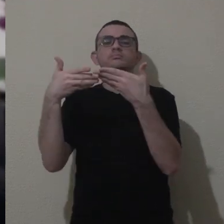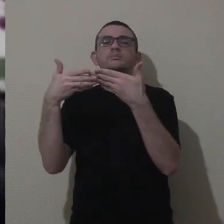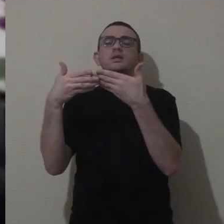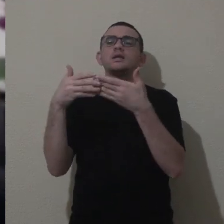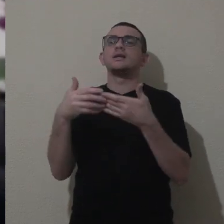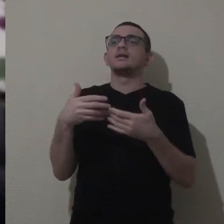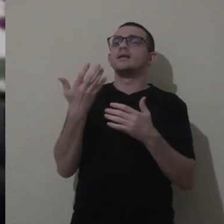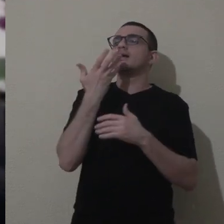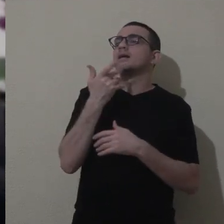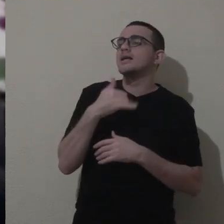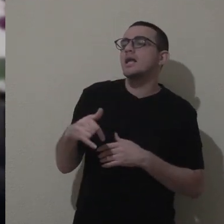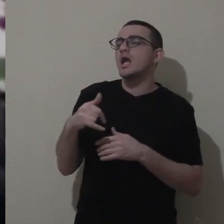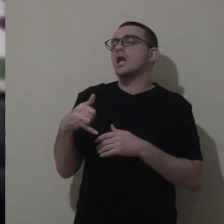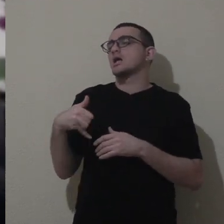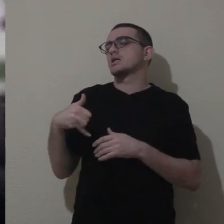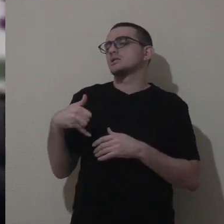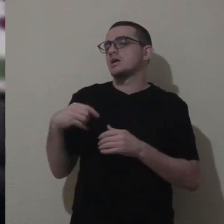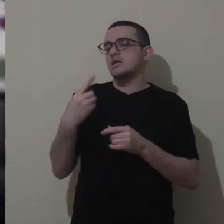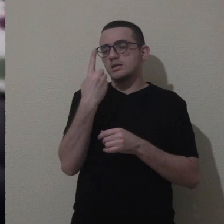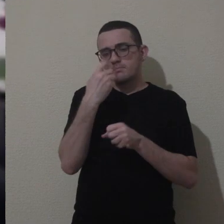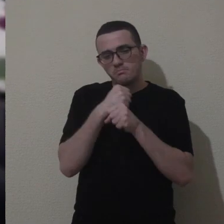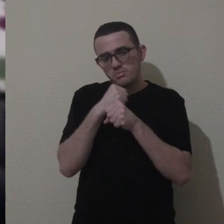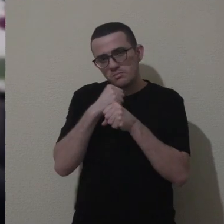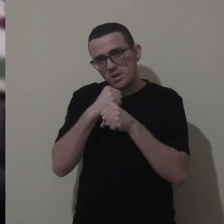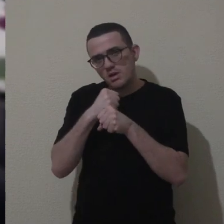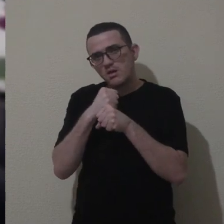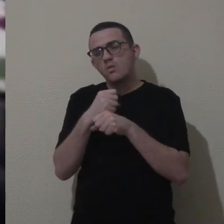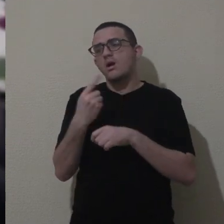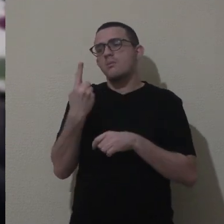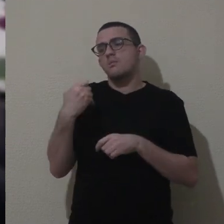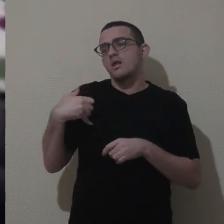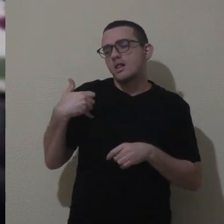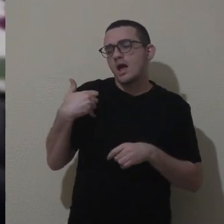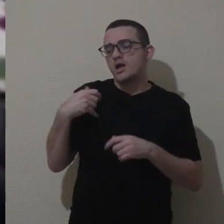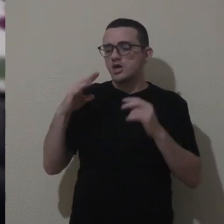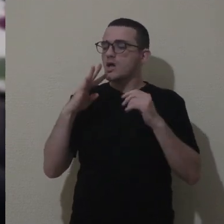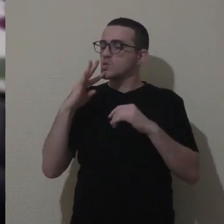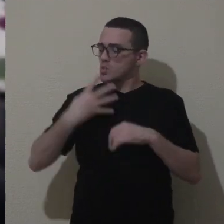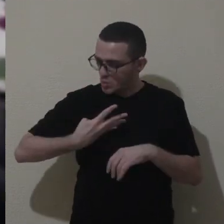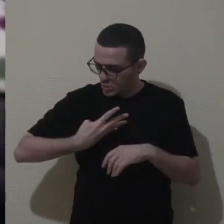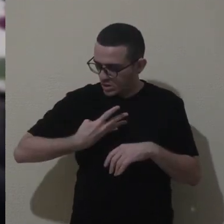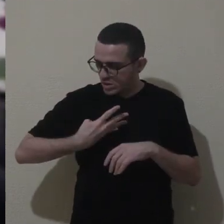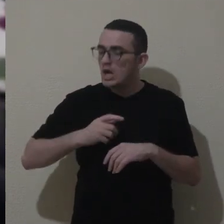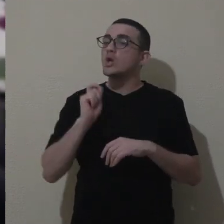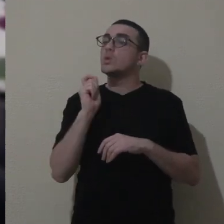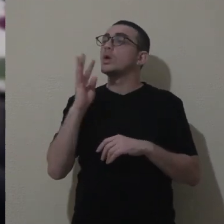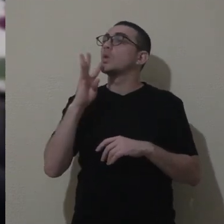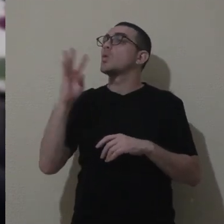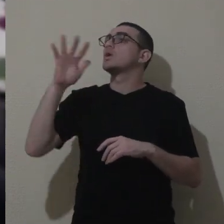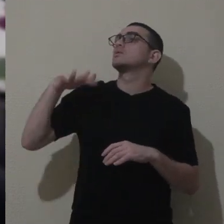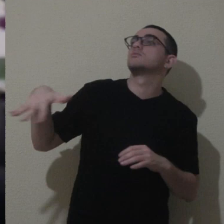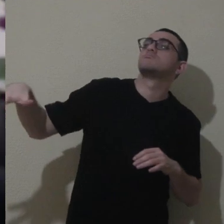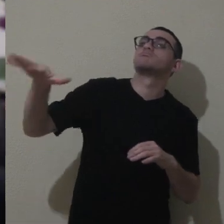nesse momento, no primeiro ano, ela está muito mais para se conhecer do que conhecer